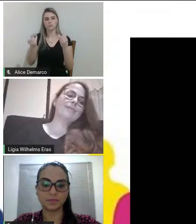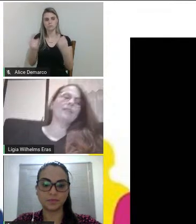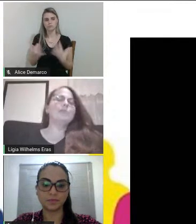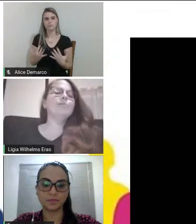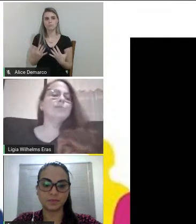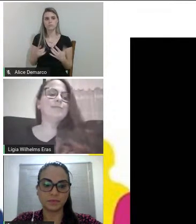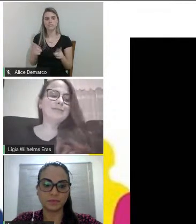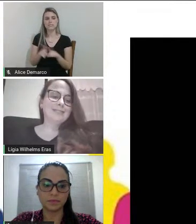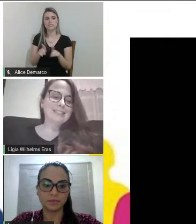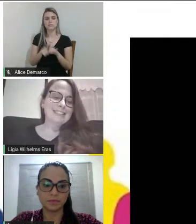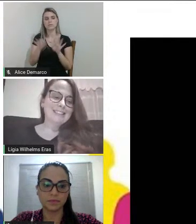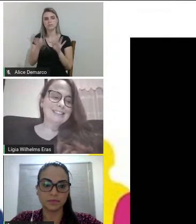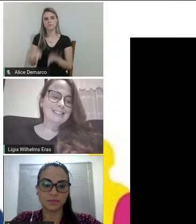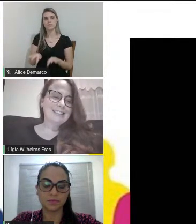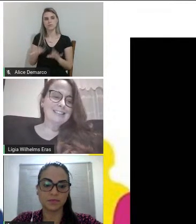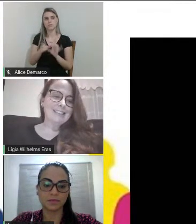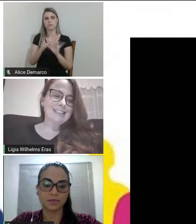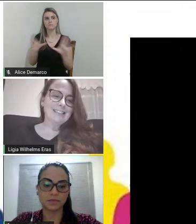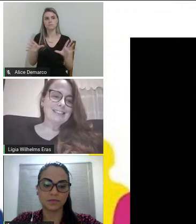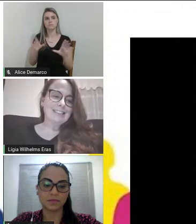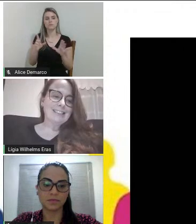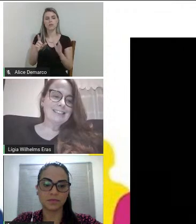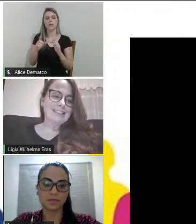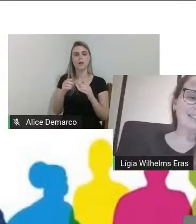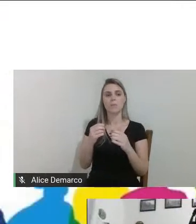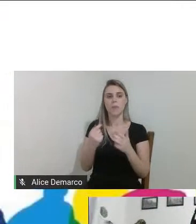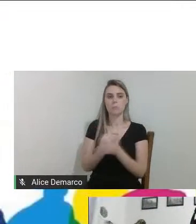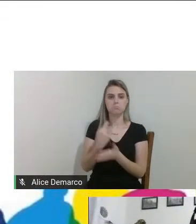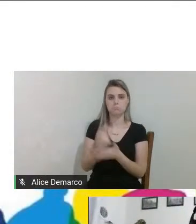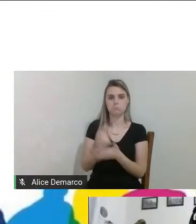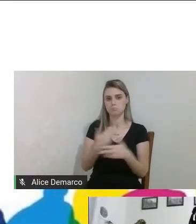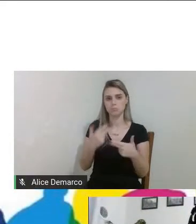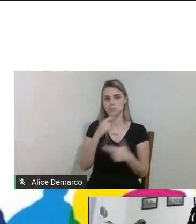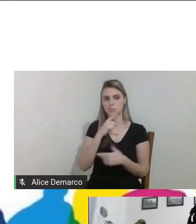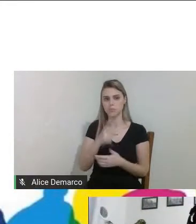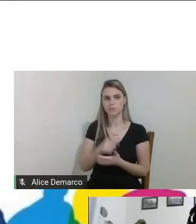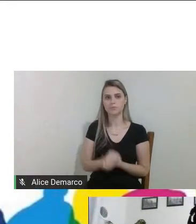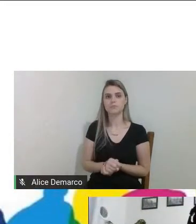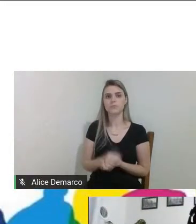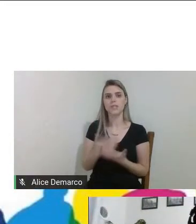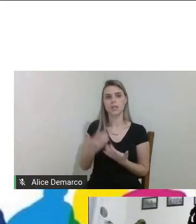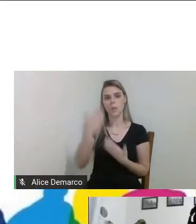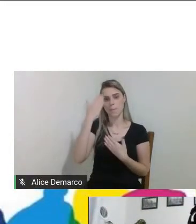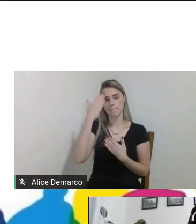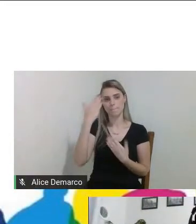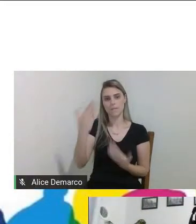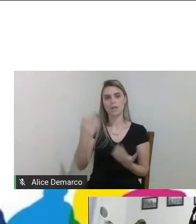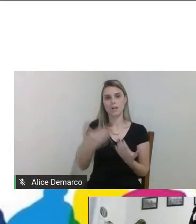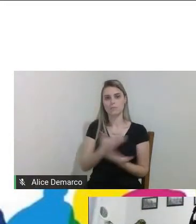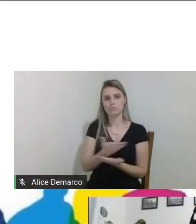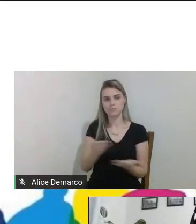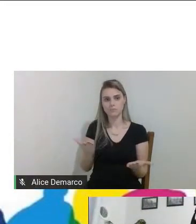e no final fico à disposição aí para eventuais dúvidas muito obrigado a todos principalmente